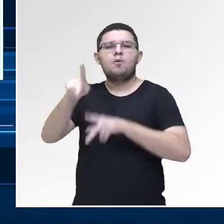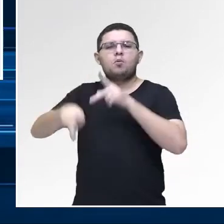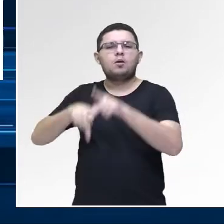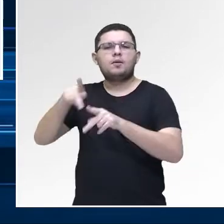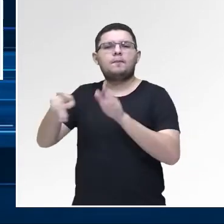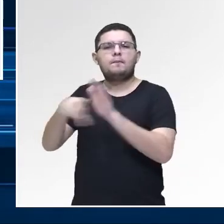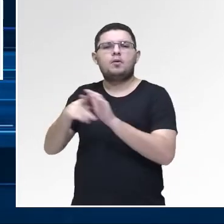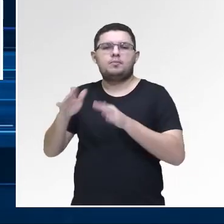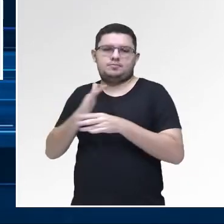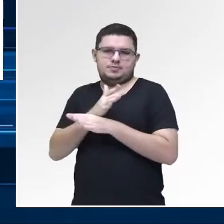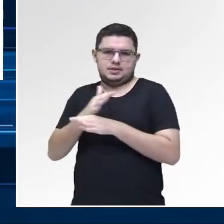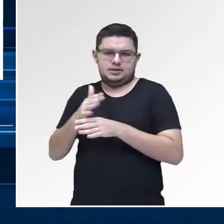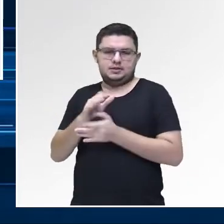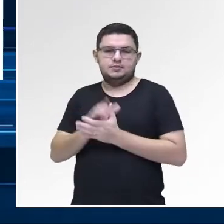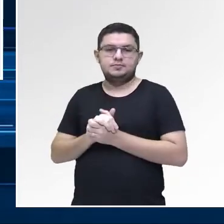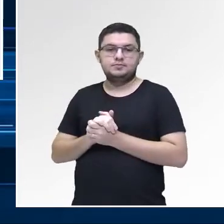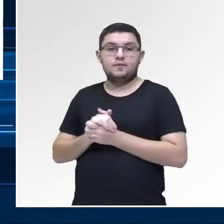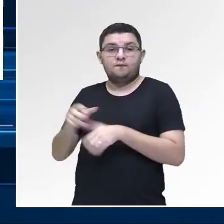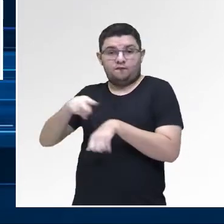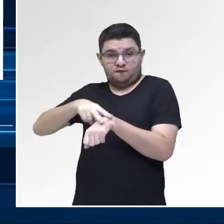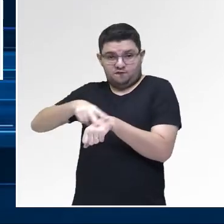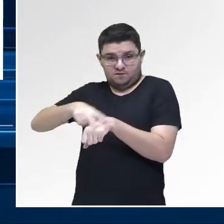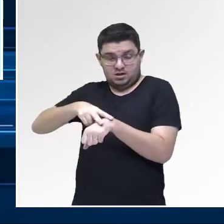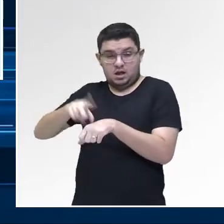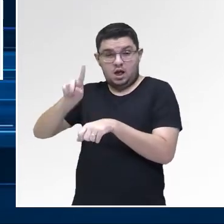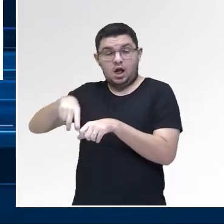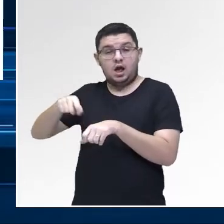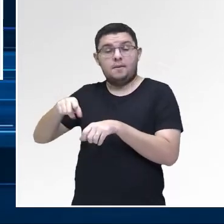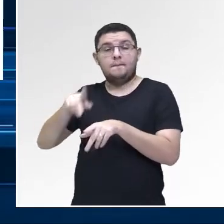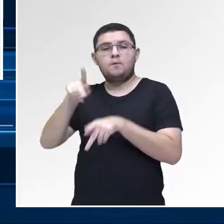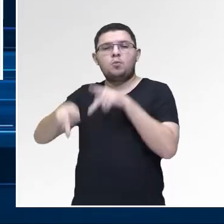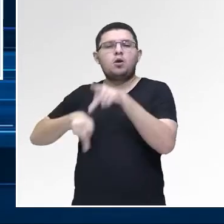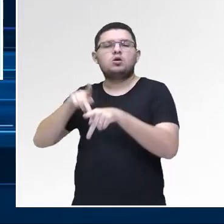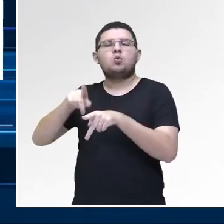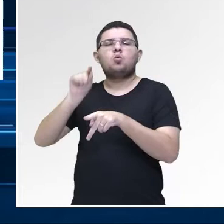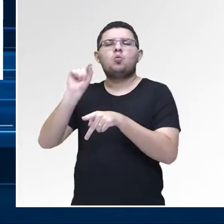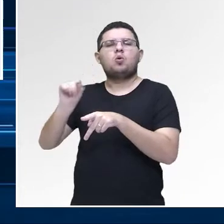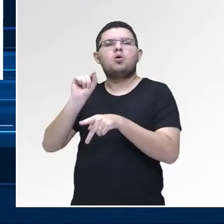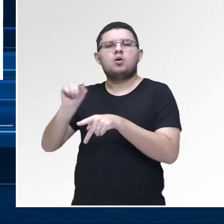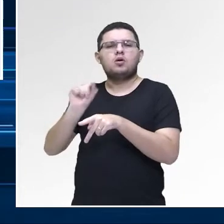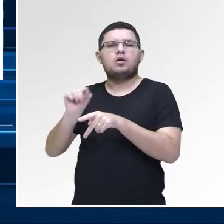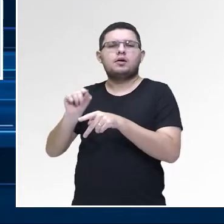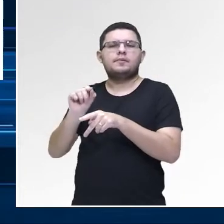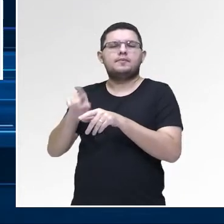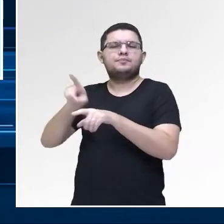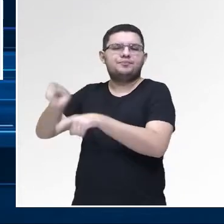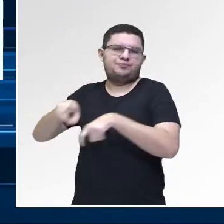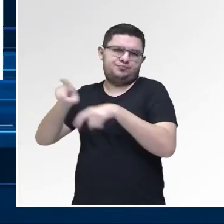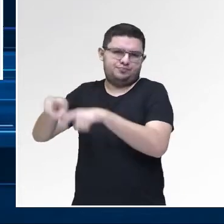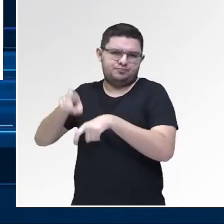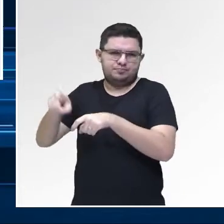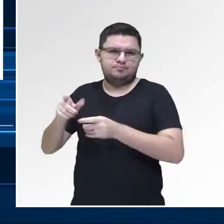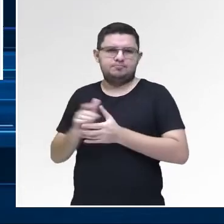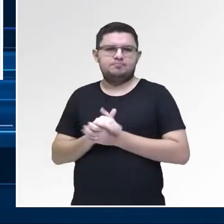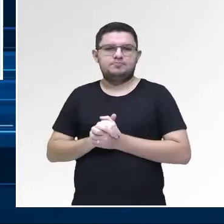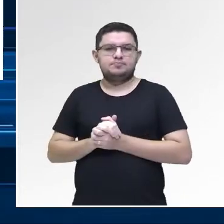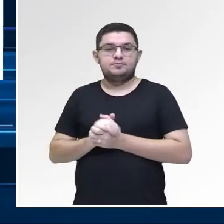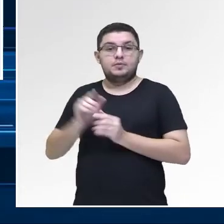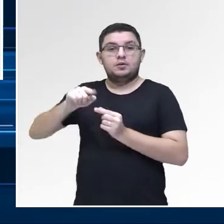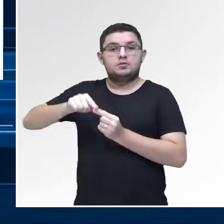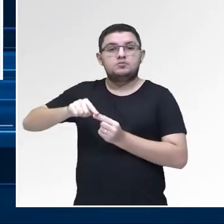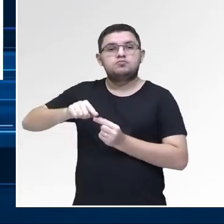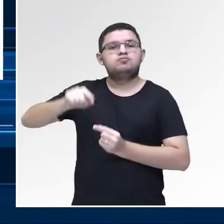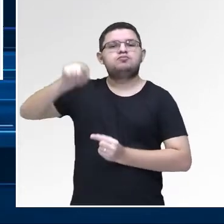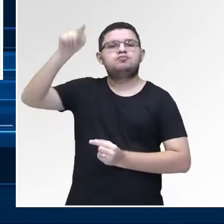certo? Esta linha aqui, vertical, significa população em milhões,